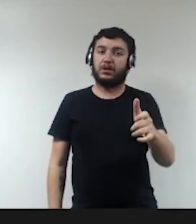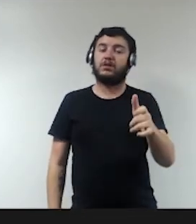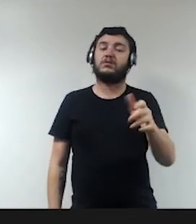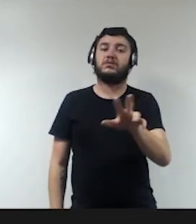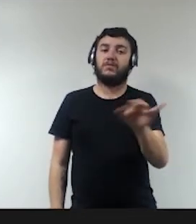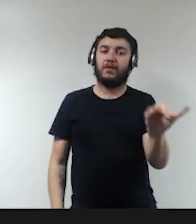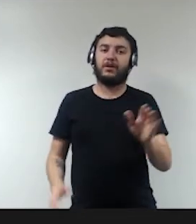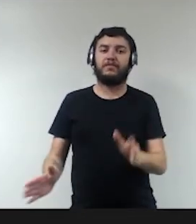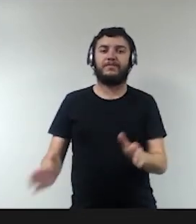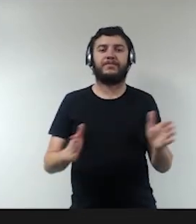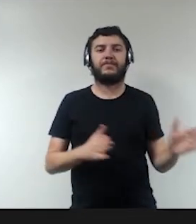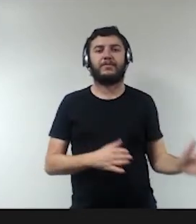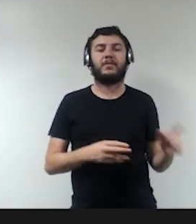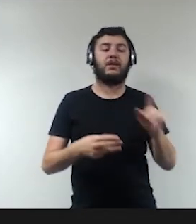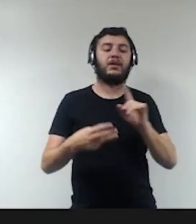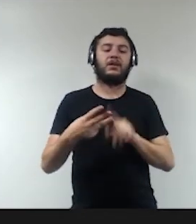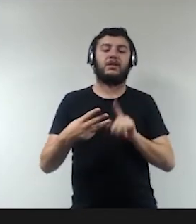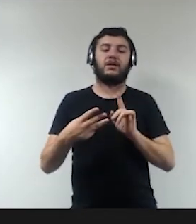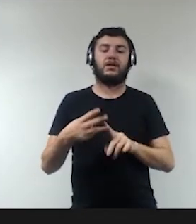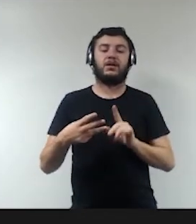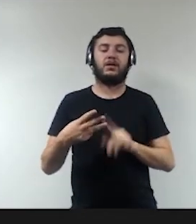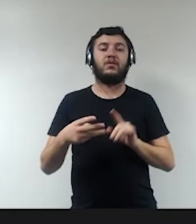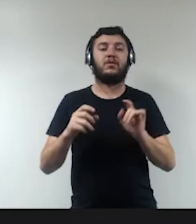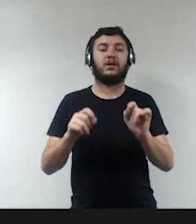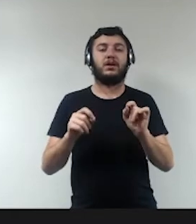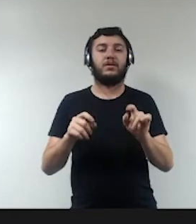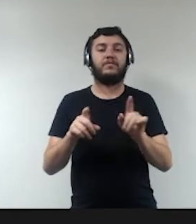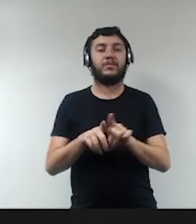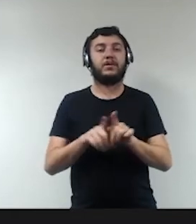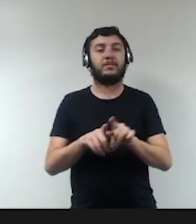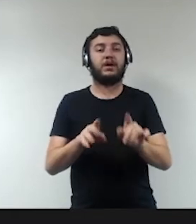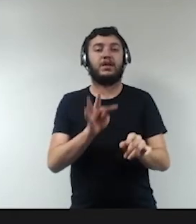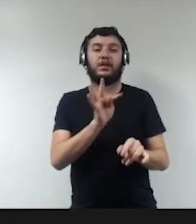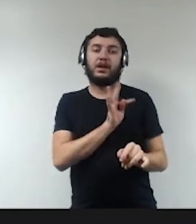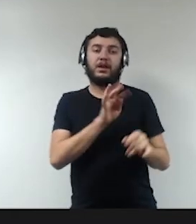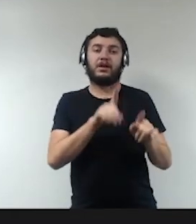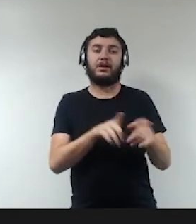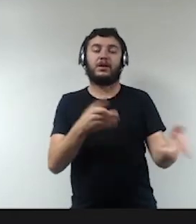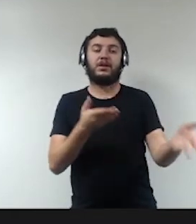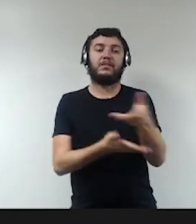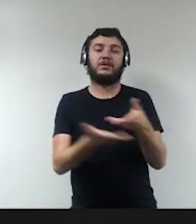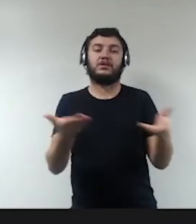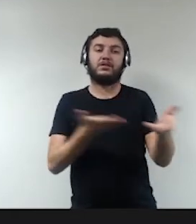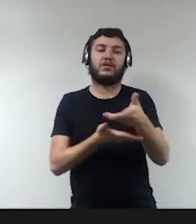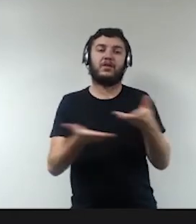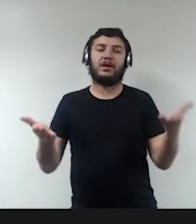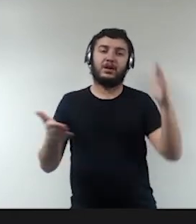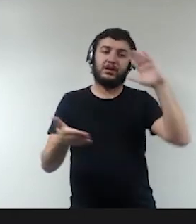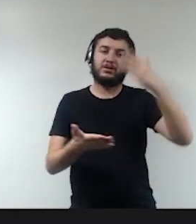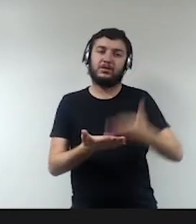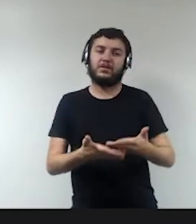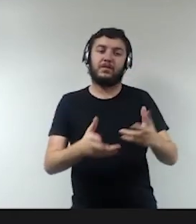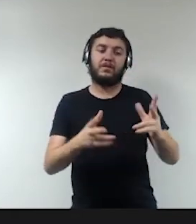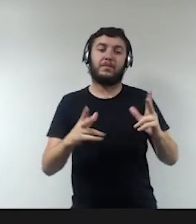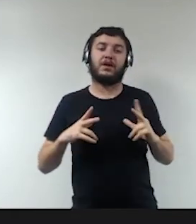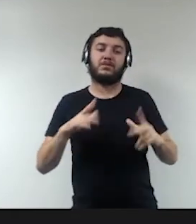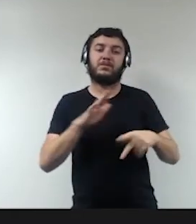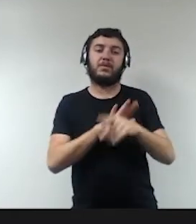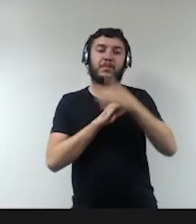outra questão, a questão da técnica da mediação, eu acho que é muito particular do mediador. Eu não vejo só a